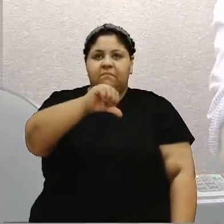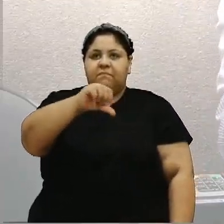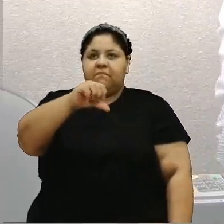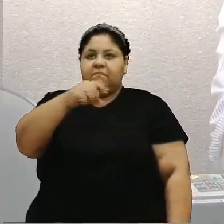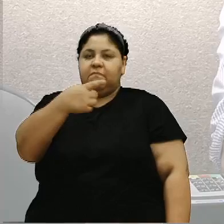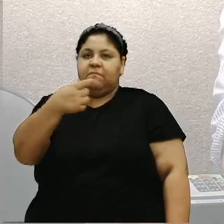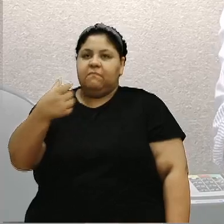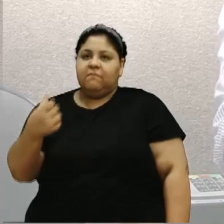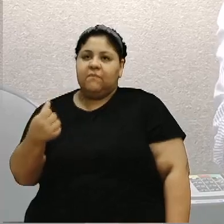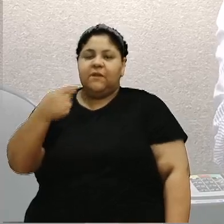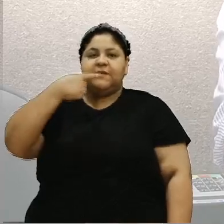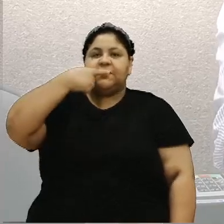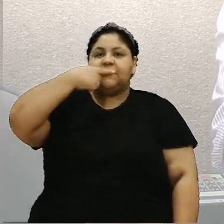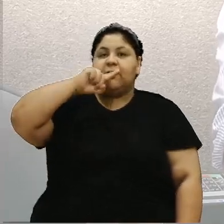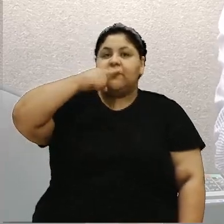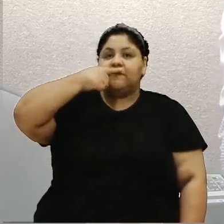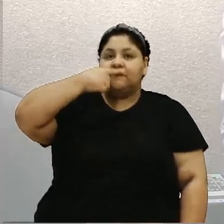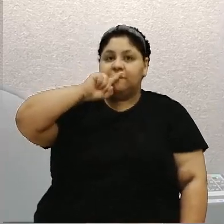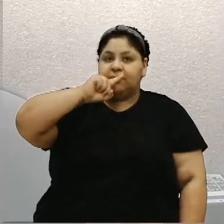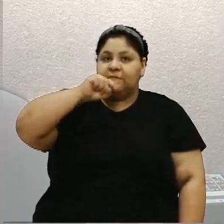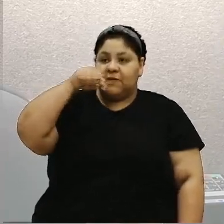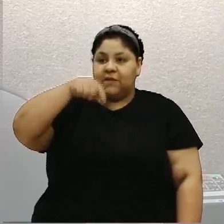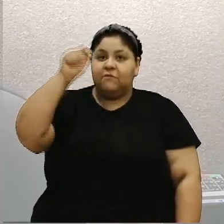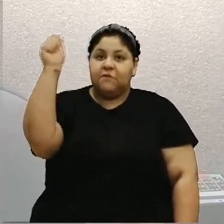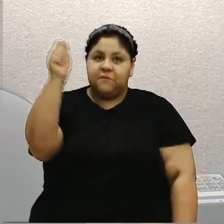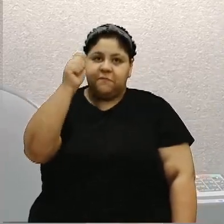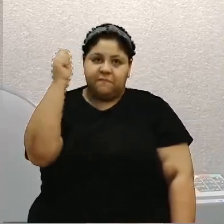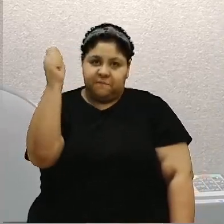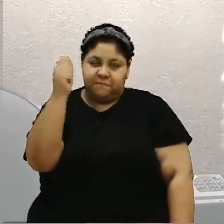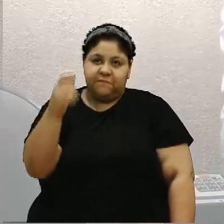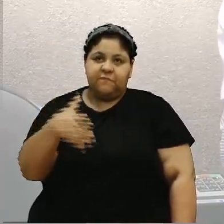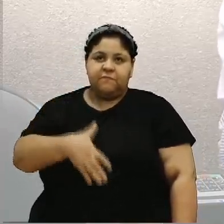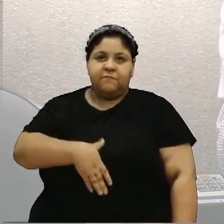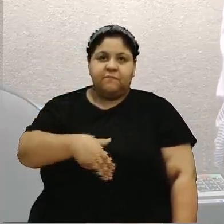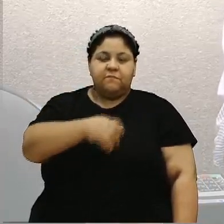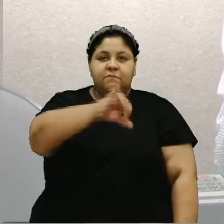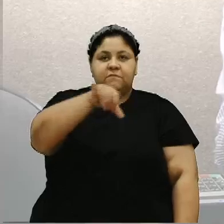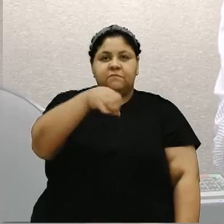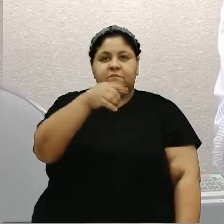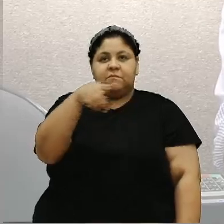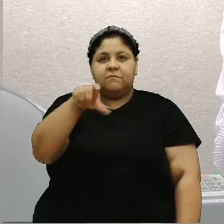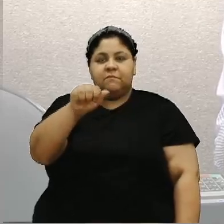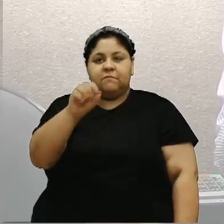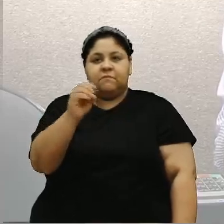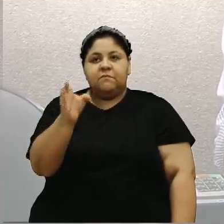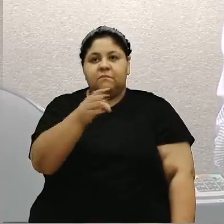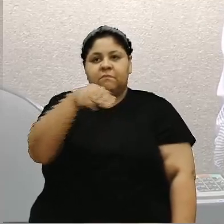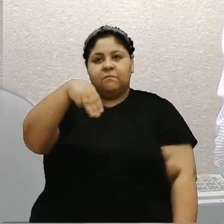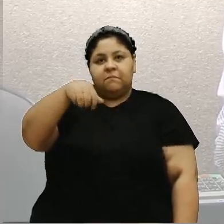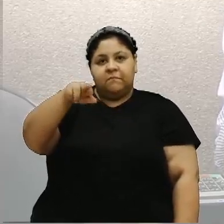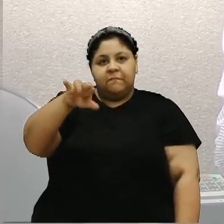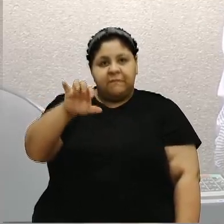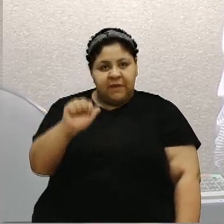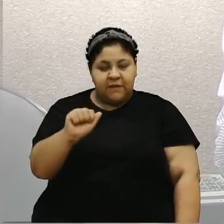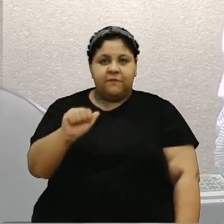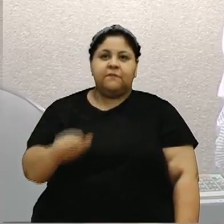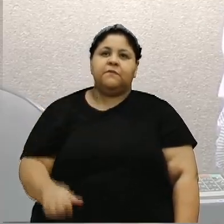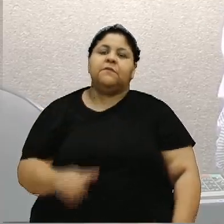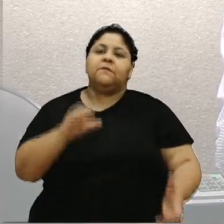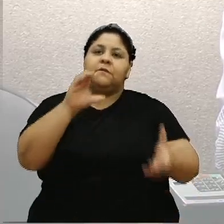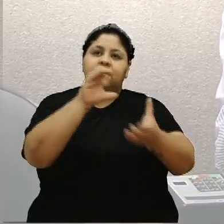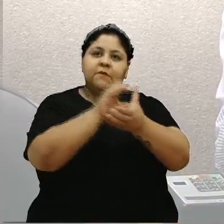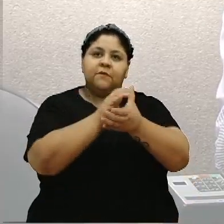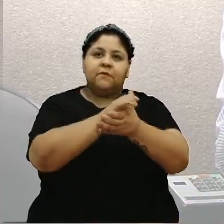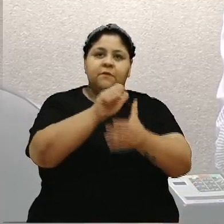São Francisco de Paula, Rio Grande do Sul. Filho de João Camargo e Maria Elisa Camargo. Casado